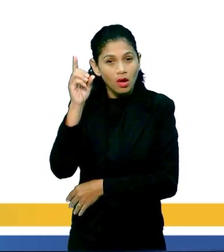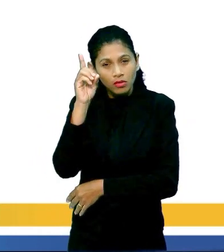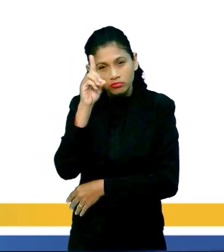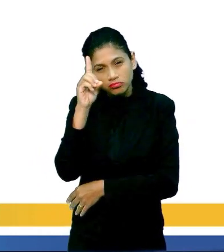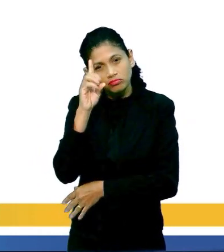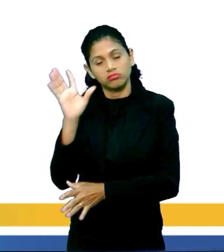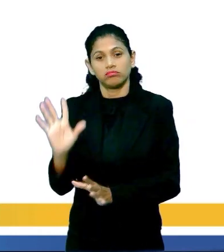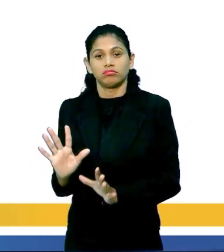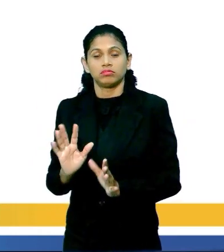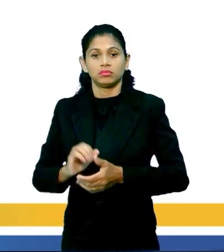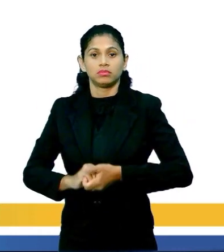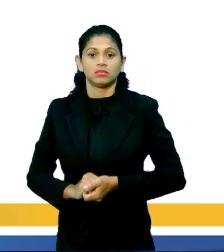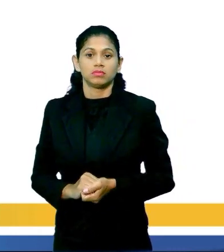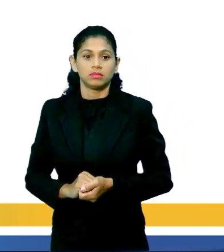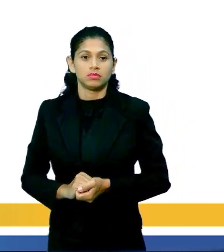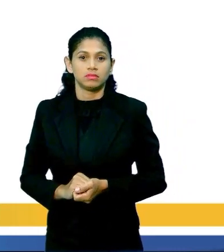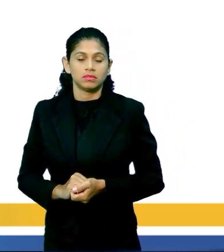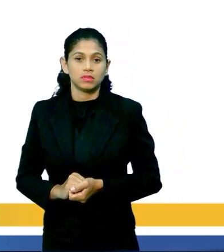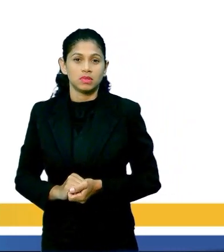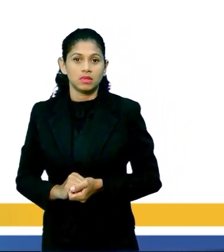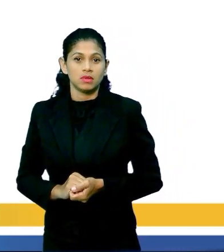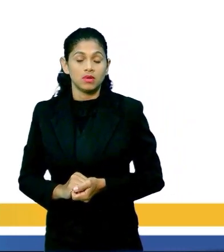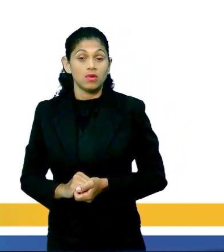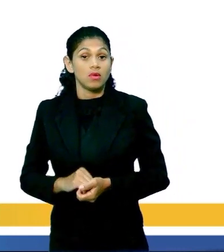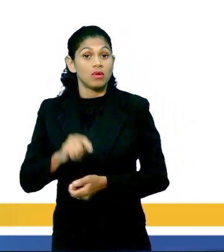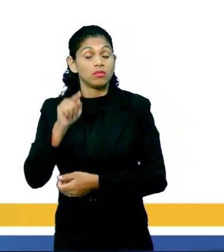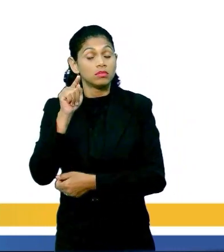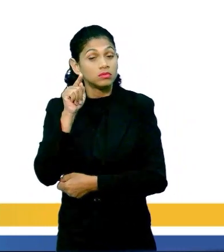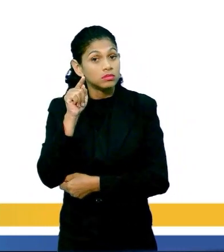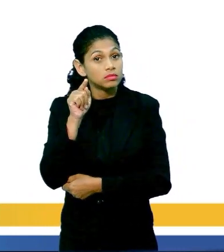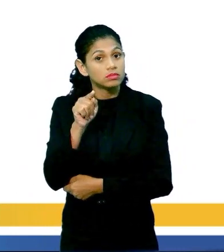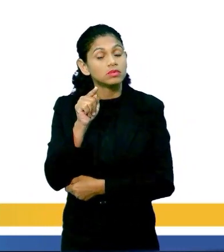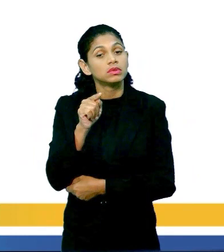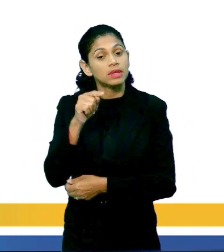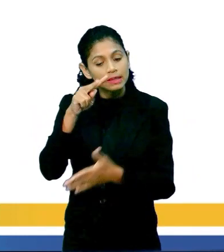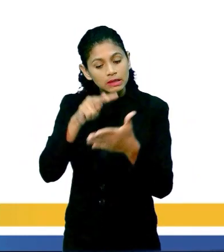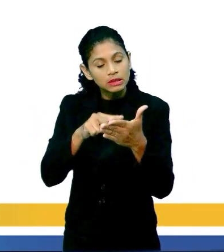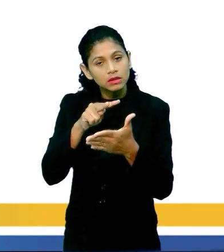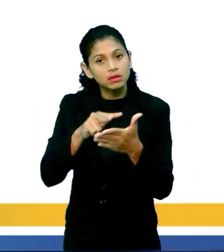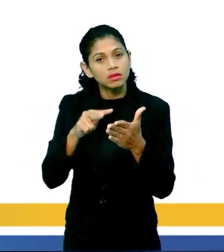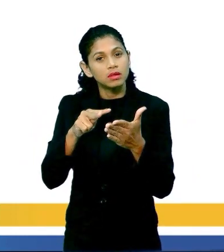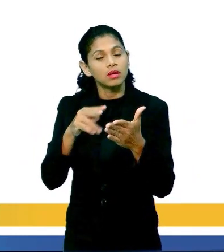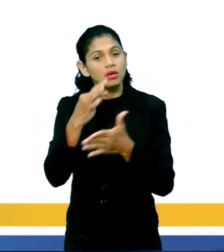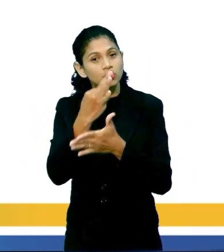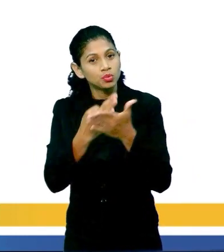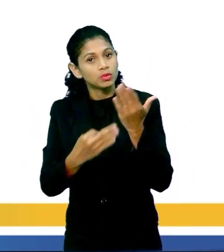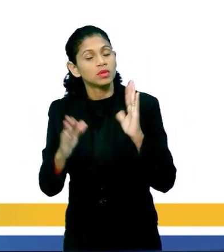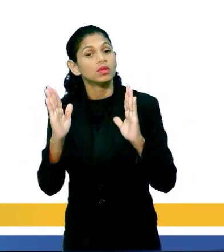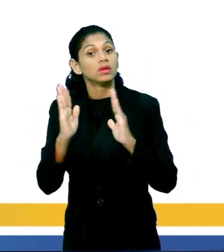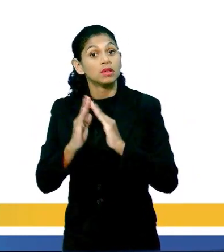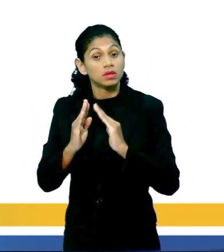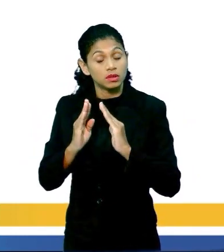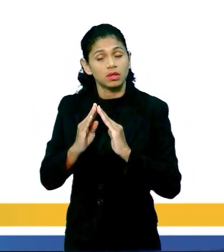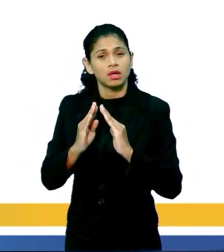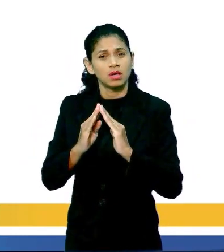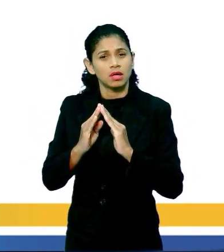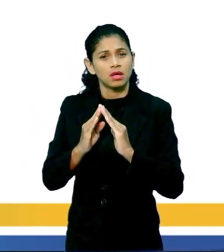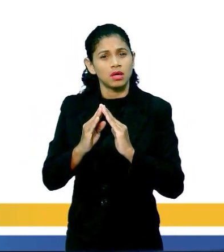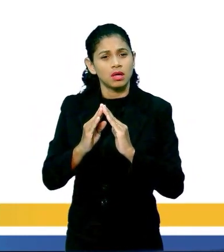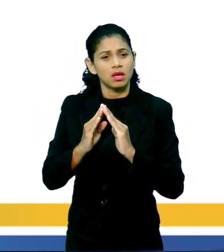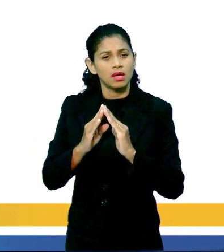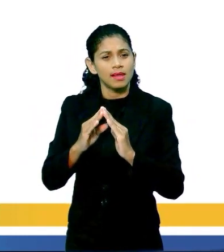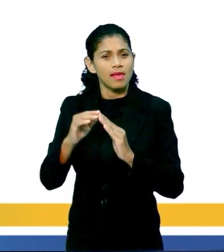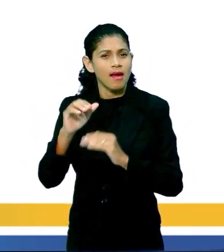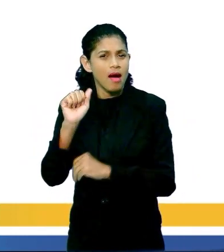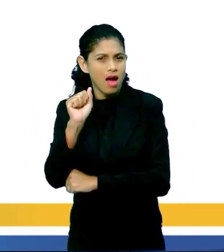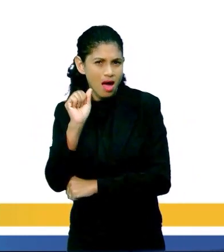Seria essa a nossa resposta na letra A? Você que leu o texto aí em casa, falando sobre o texto About Love, que significa sobre